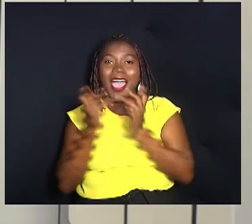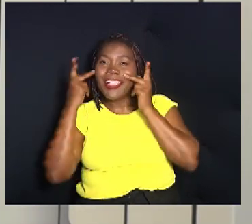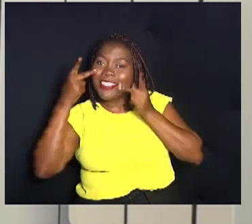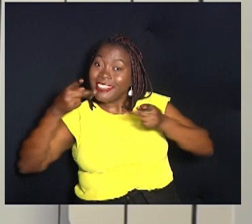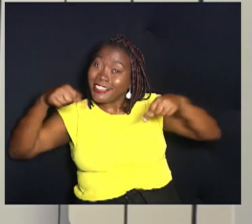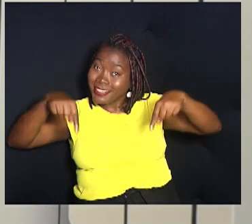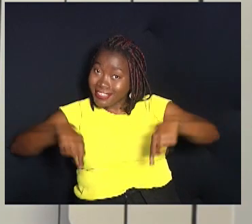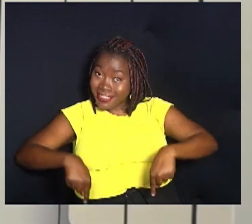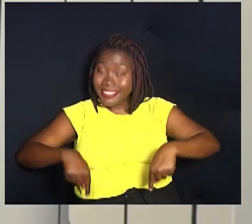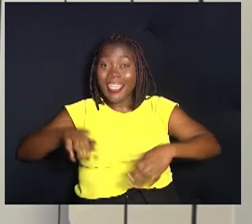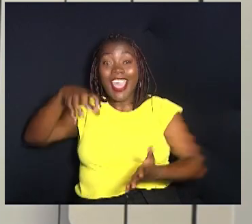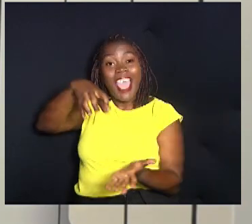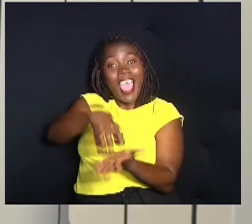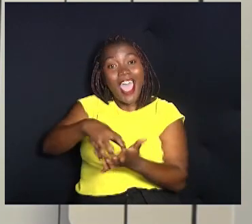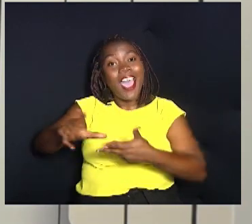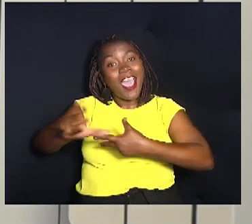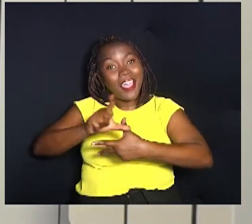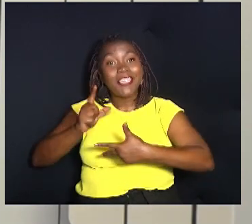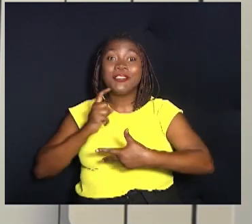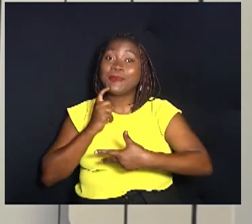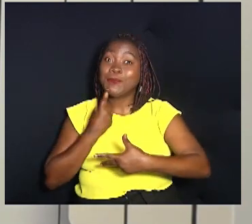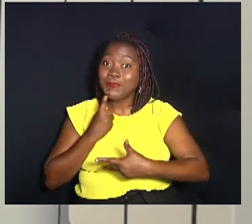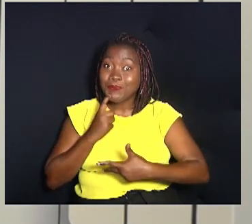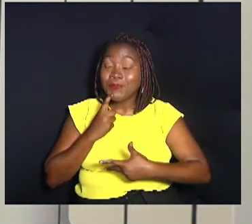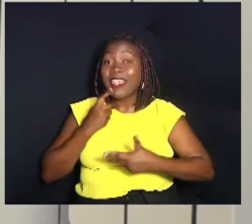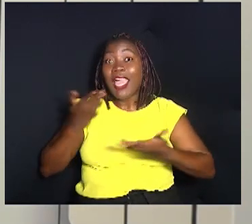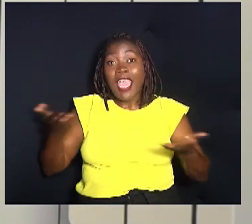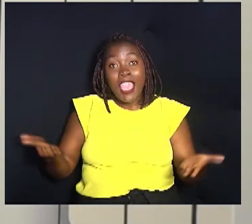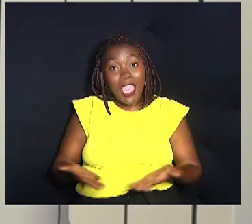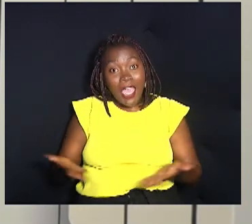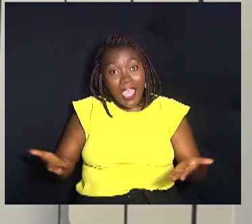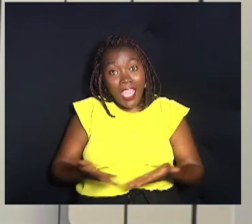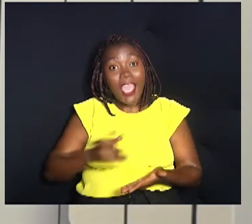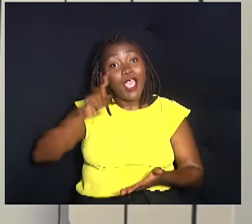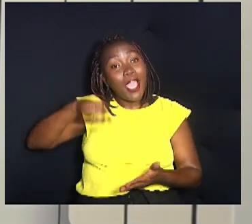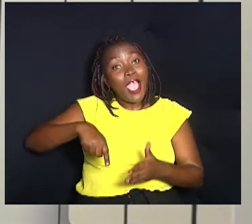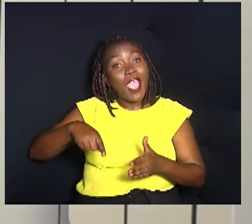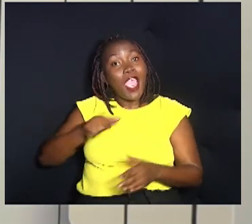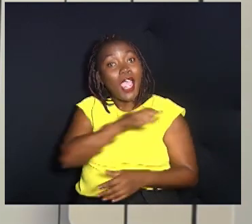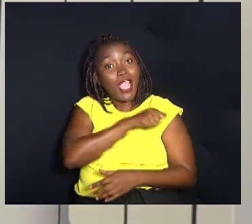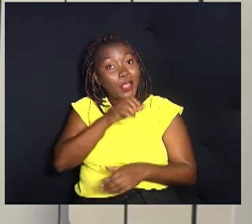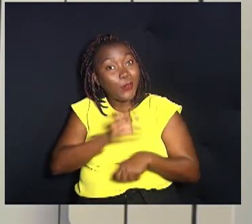à sede do Legislativo Campineiro. Desta vez, foram os alunos